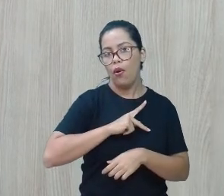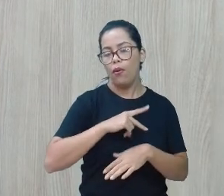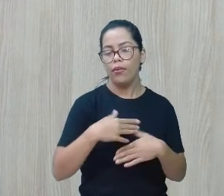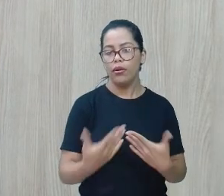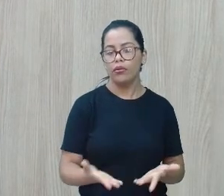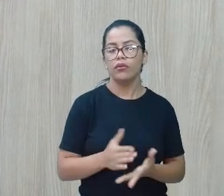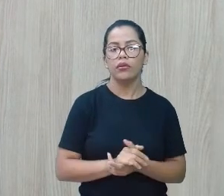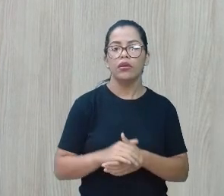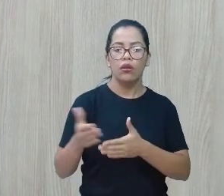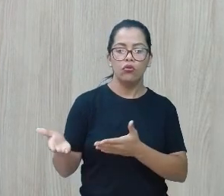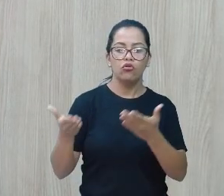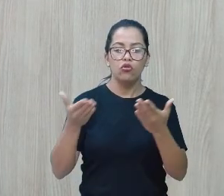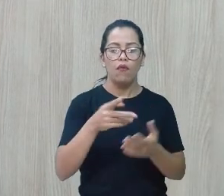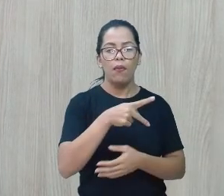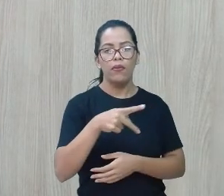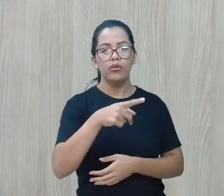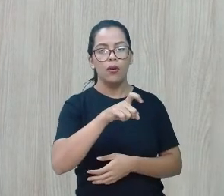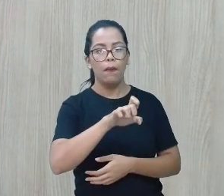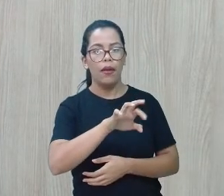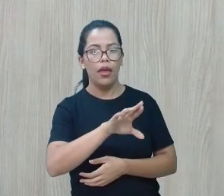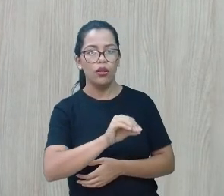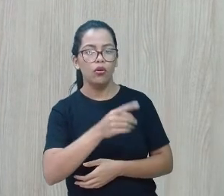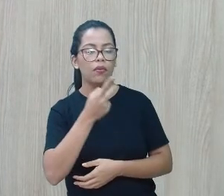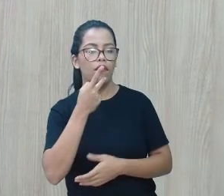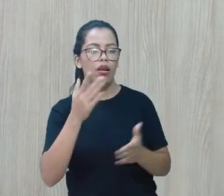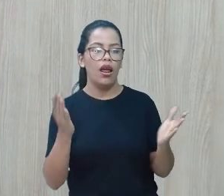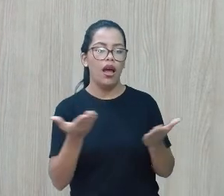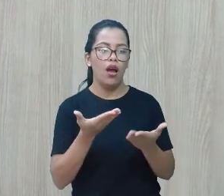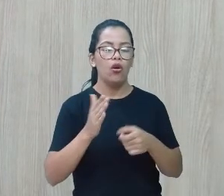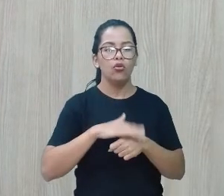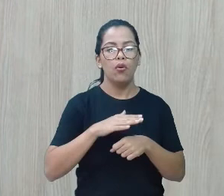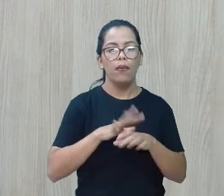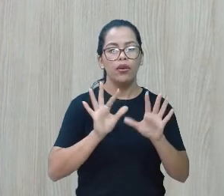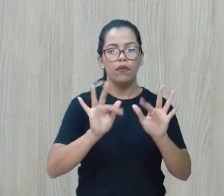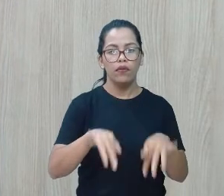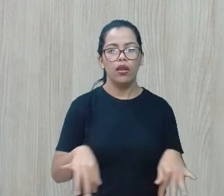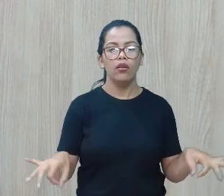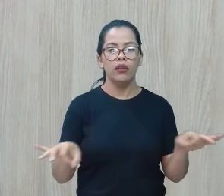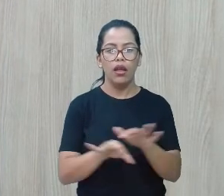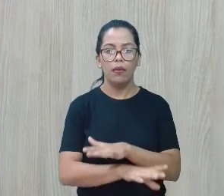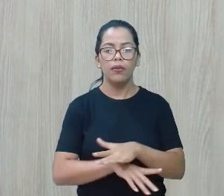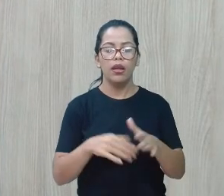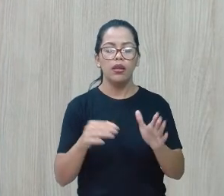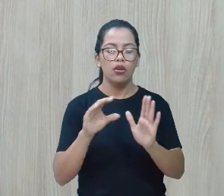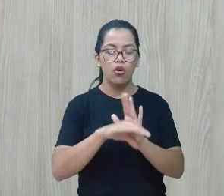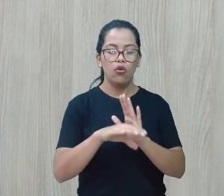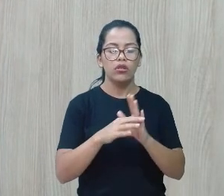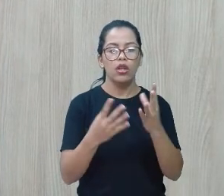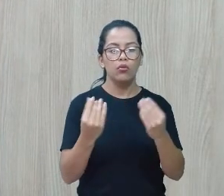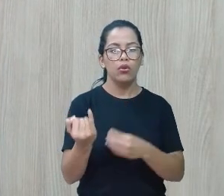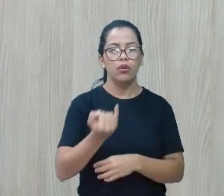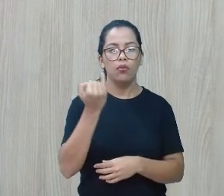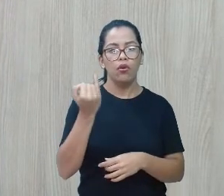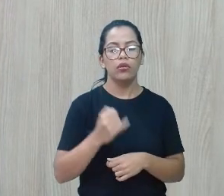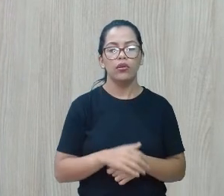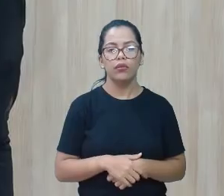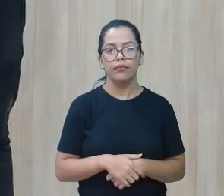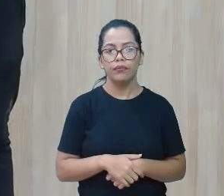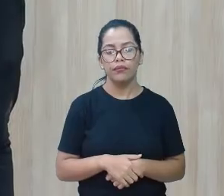Pedro para ele falar dessa parte final agora, concluir esse conceito que é bastante importante. Vai lá, Pedro.